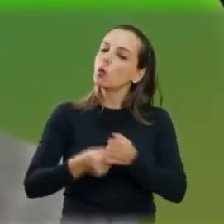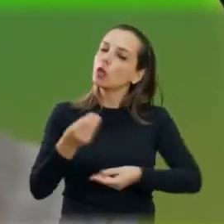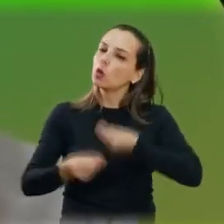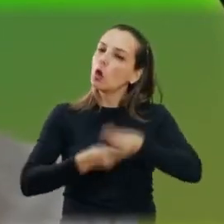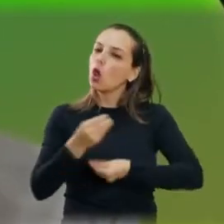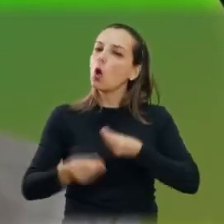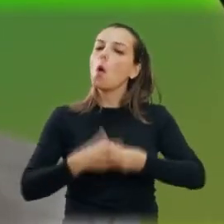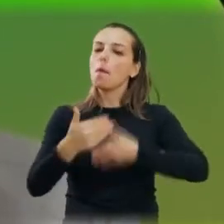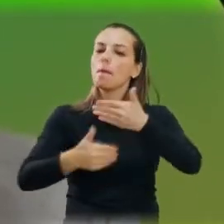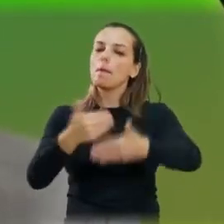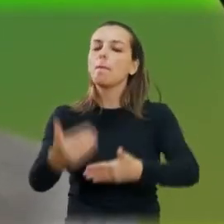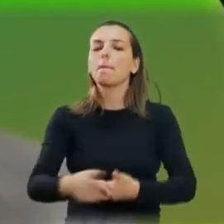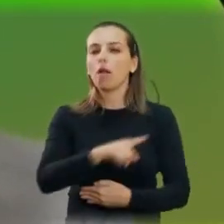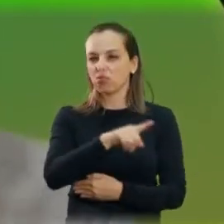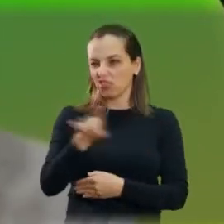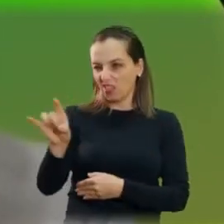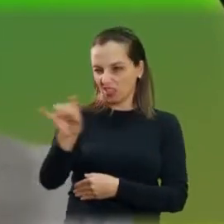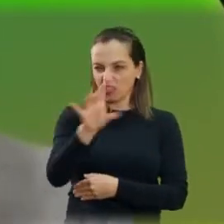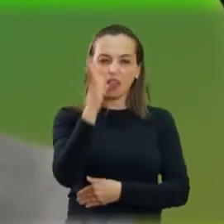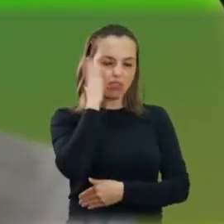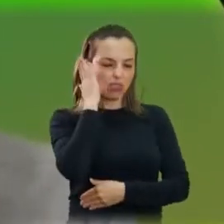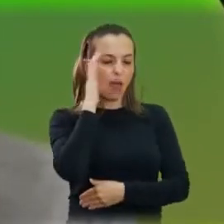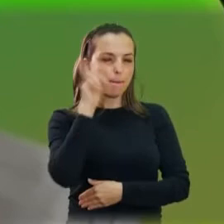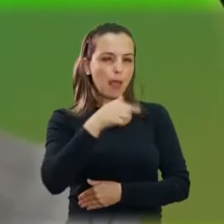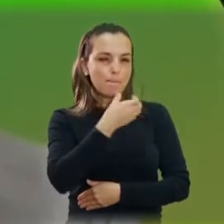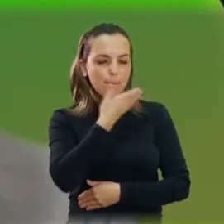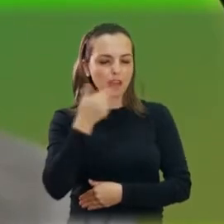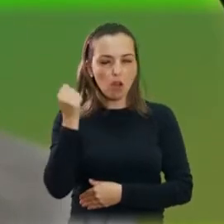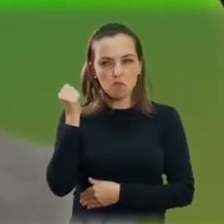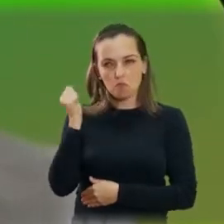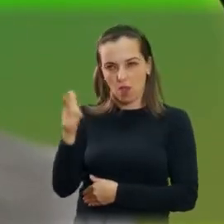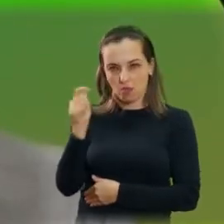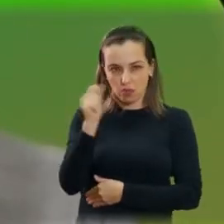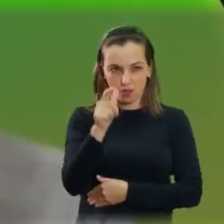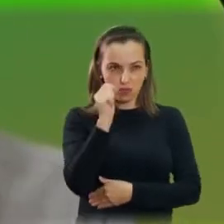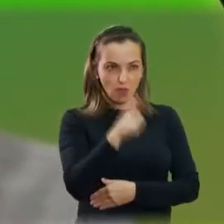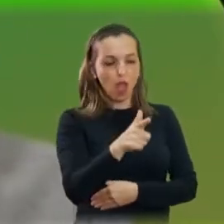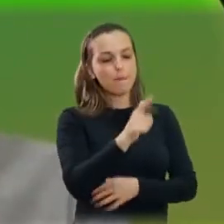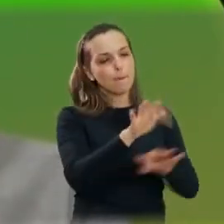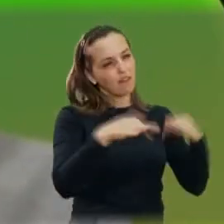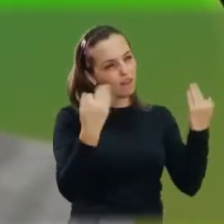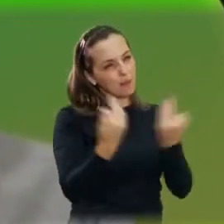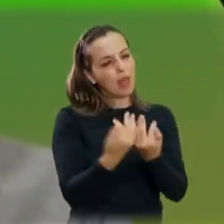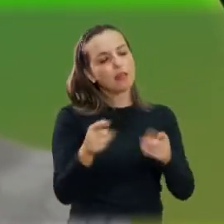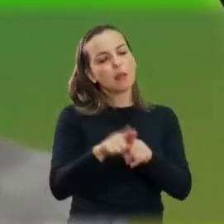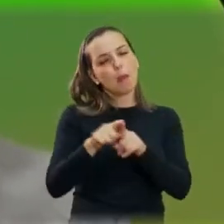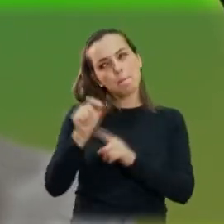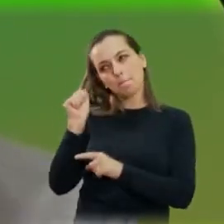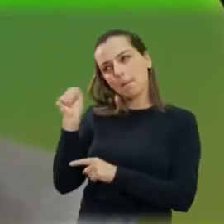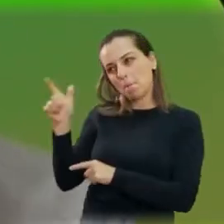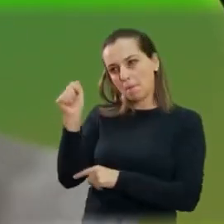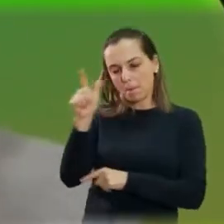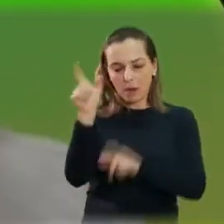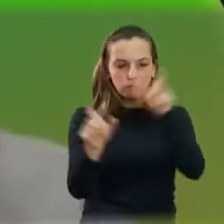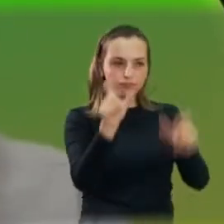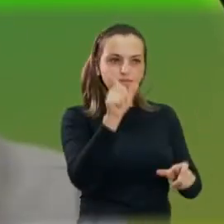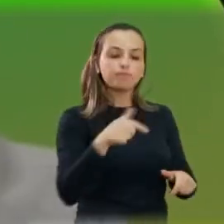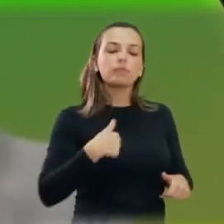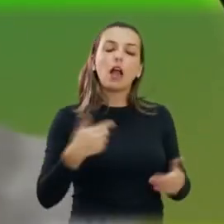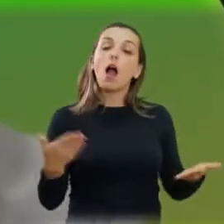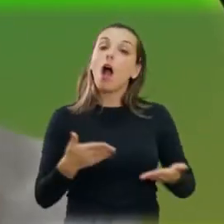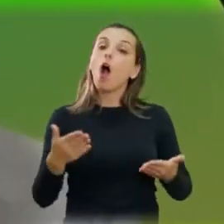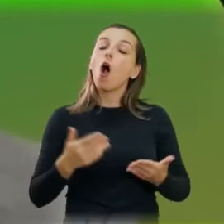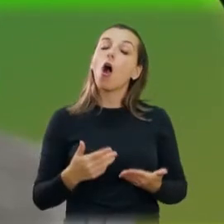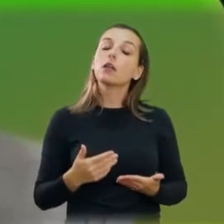que cada um pense no que é melhor para si, para sua família e para o próximo. Mas gostaria também de colocar que muitos,